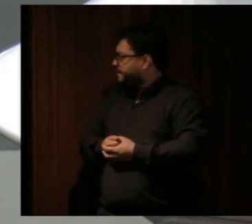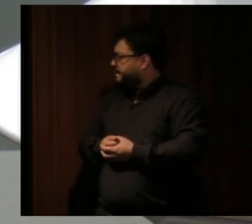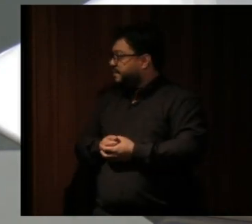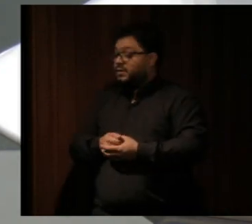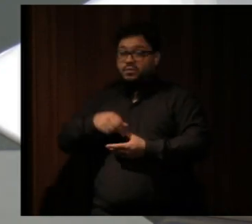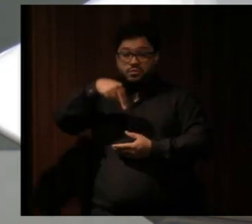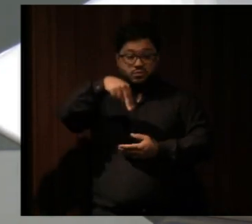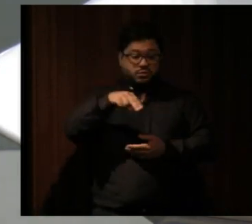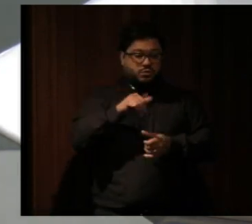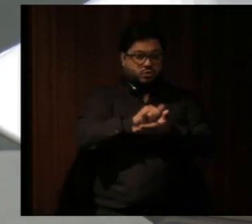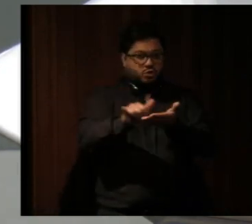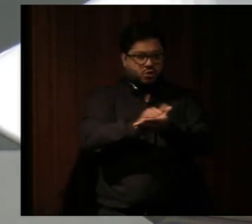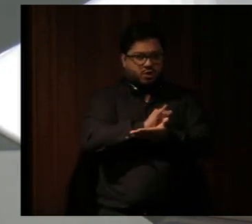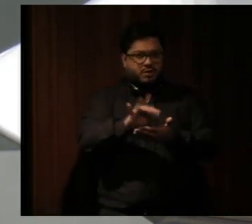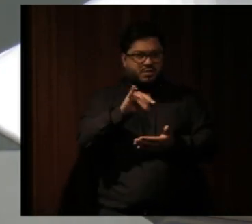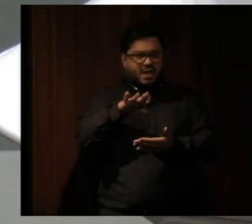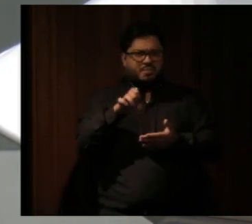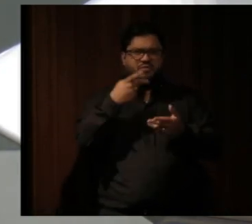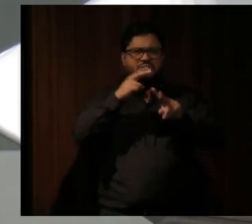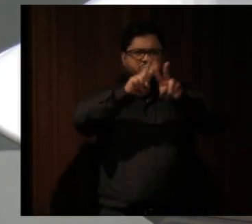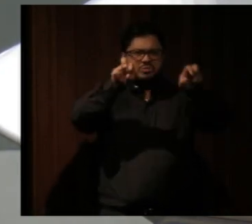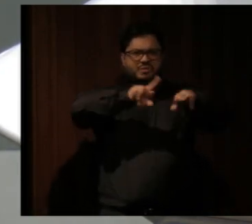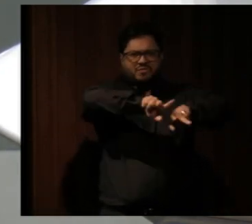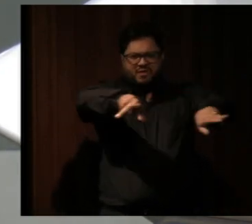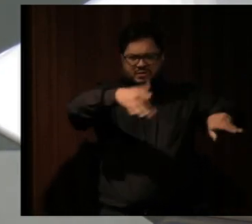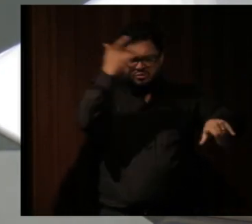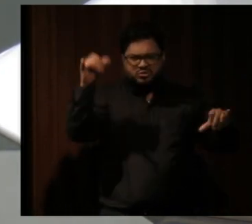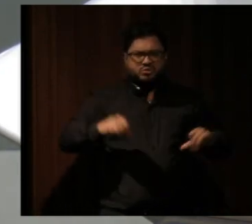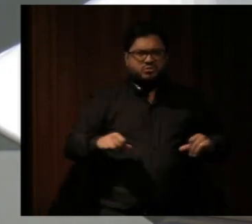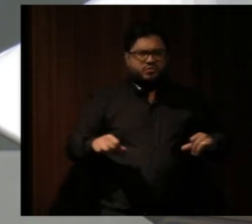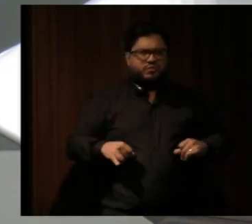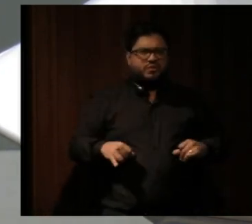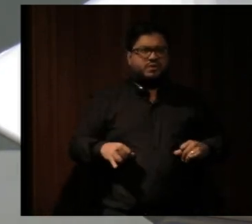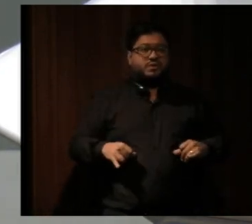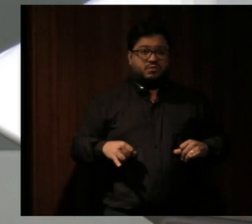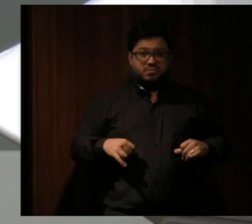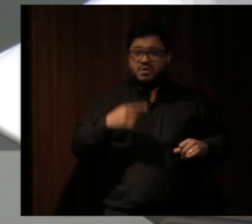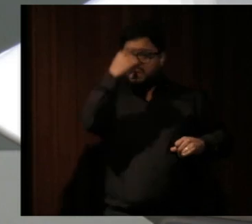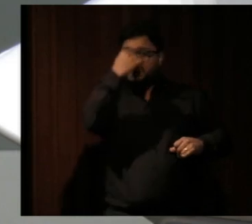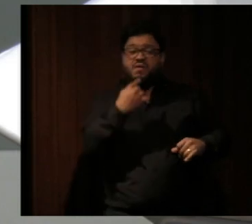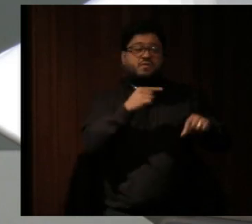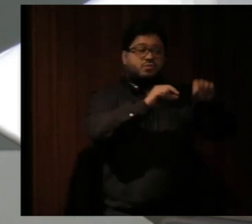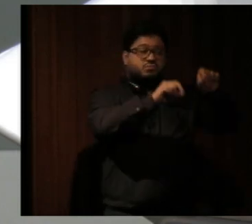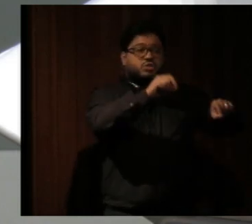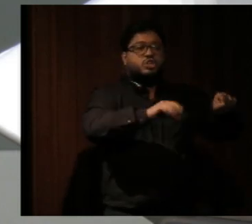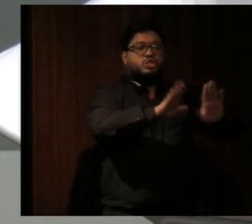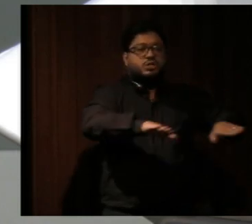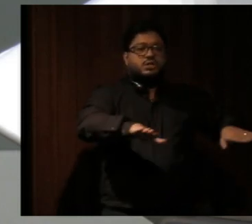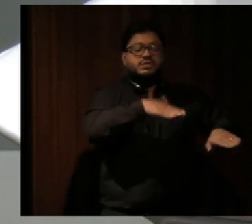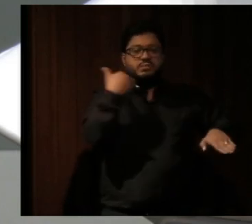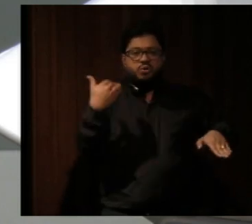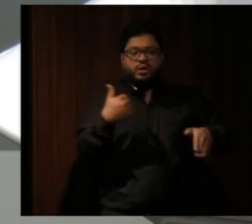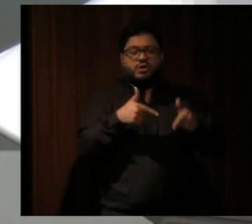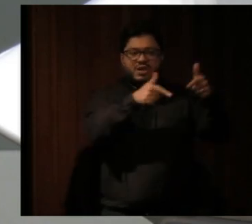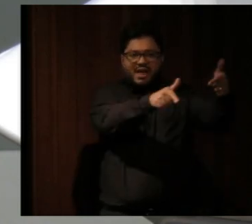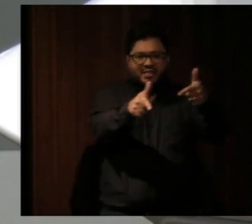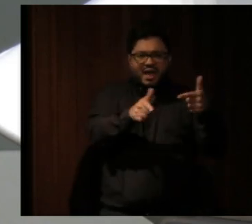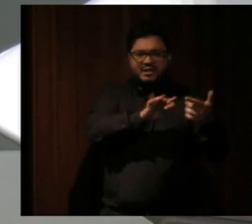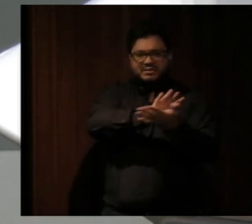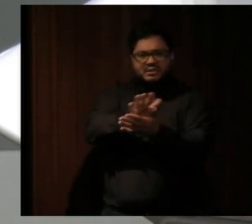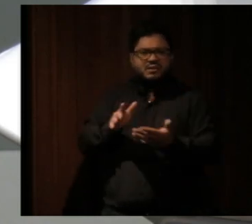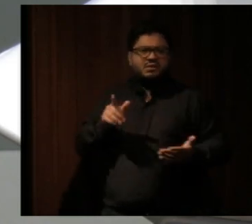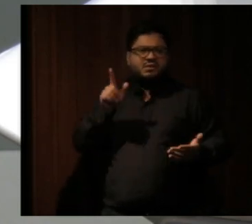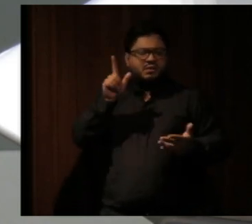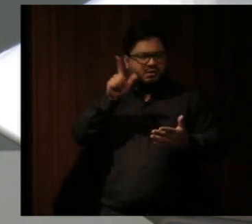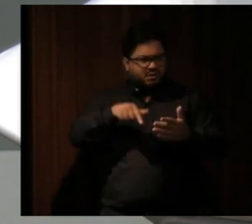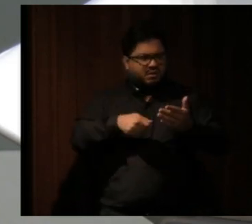New York Times falando sobre várias vítimas de fazando perfis da de crianças que morreram em ataques eram